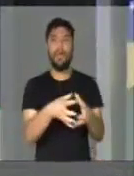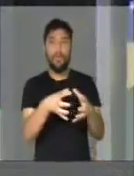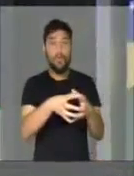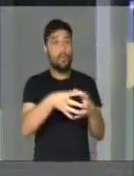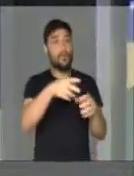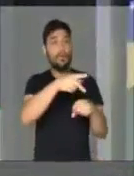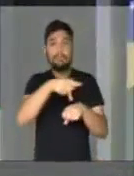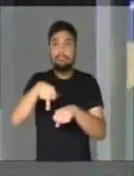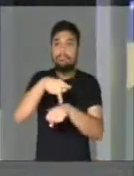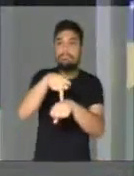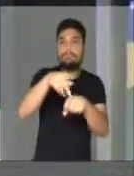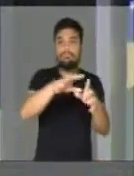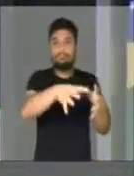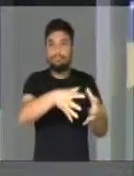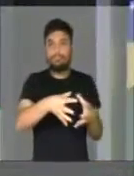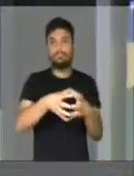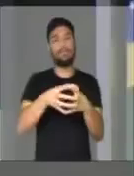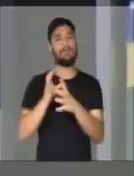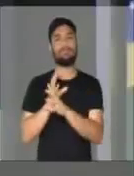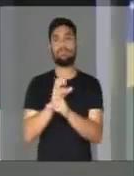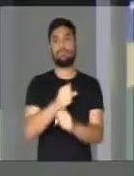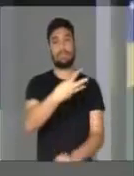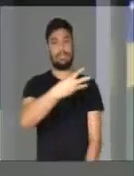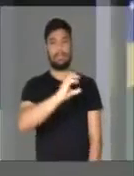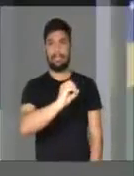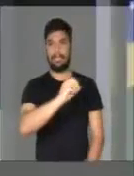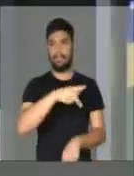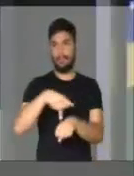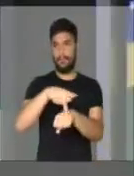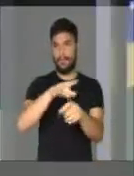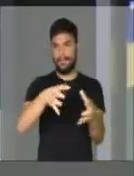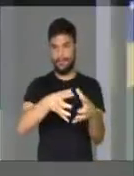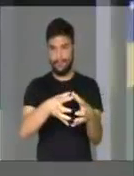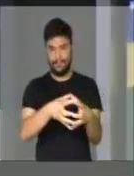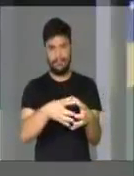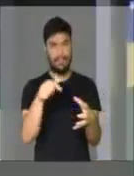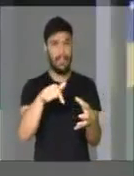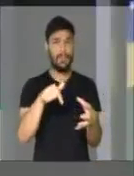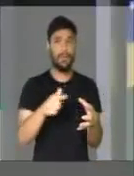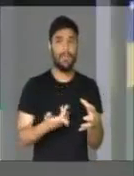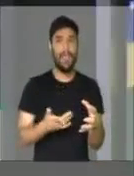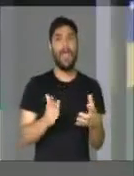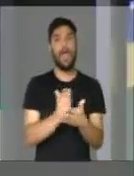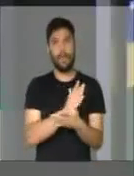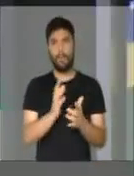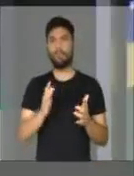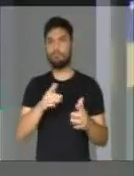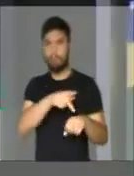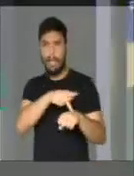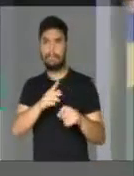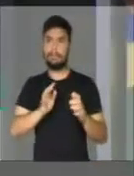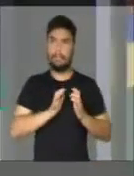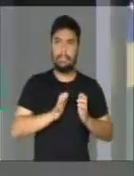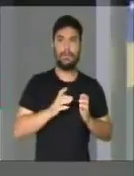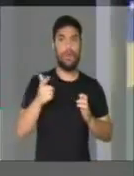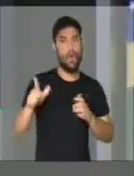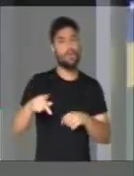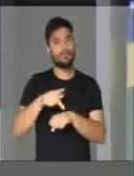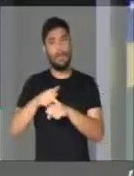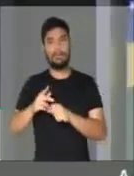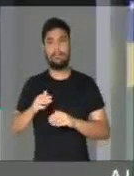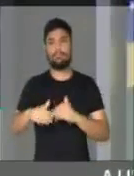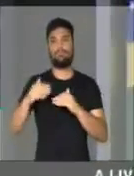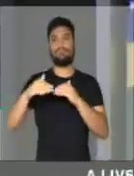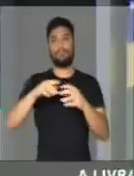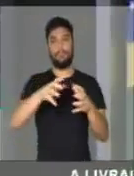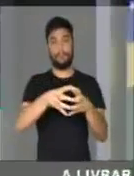iniciativa intergovernamental que congrega 35 países, entre os quais economias avançadas e emergentes, e